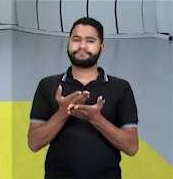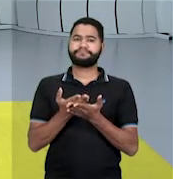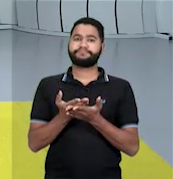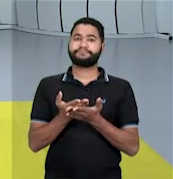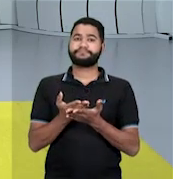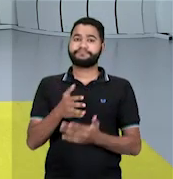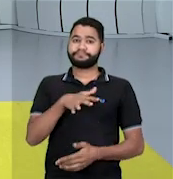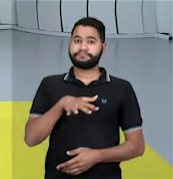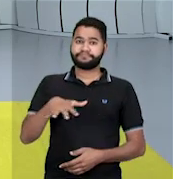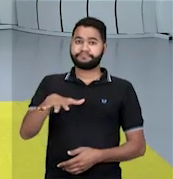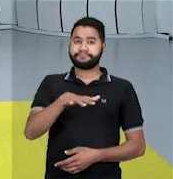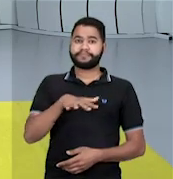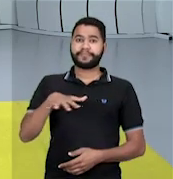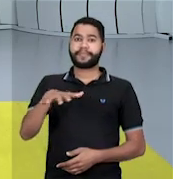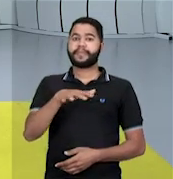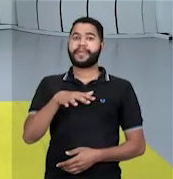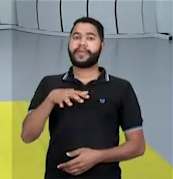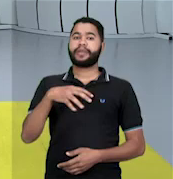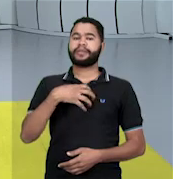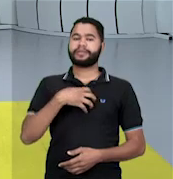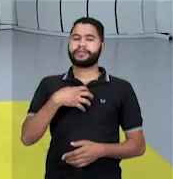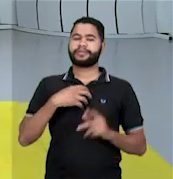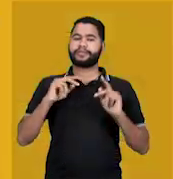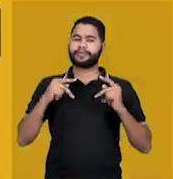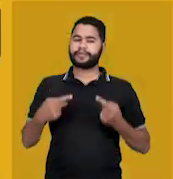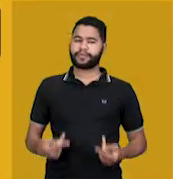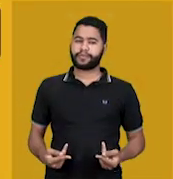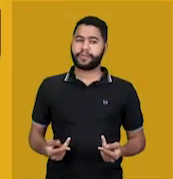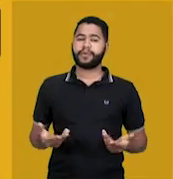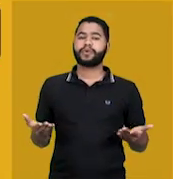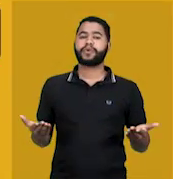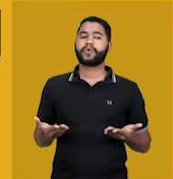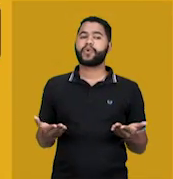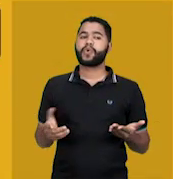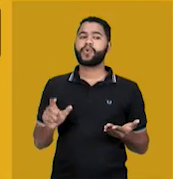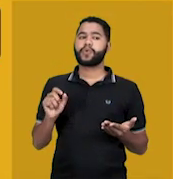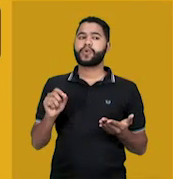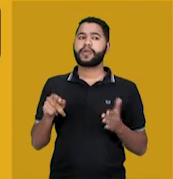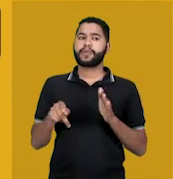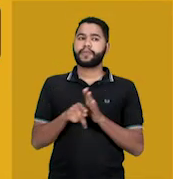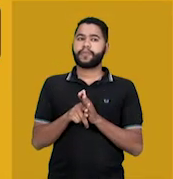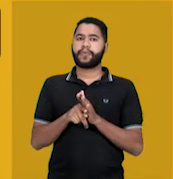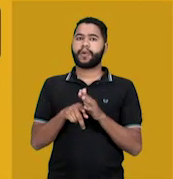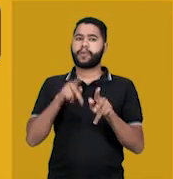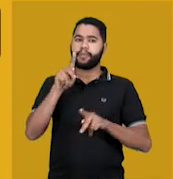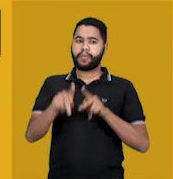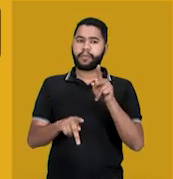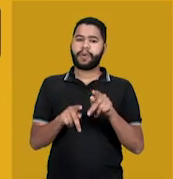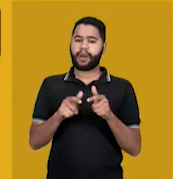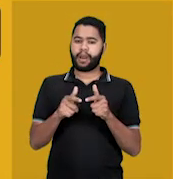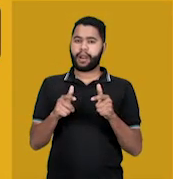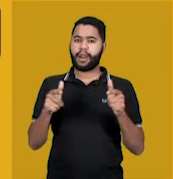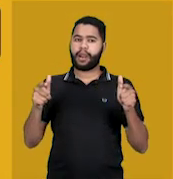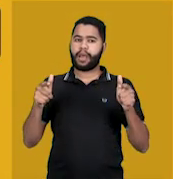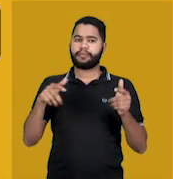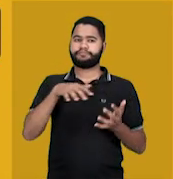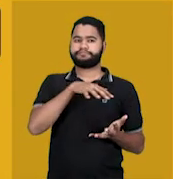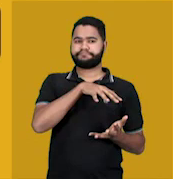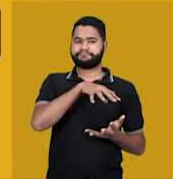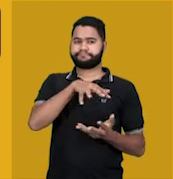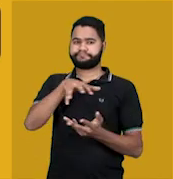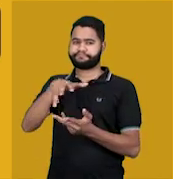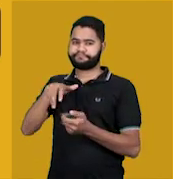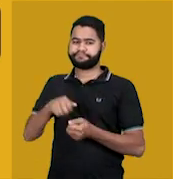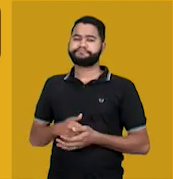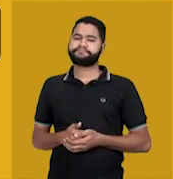atualidade da área de ciências humanas. Hoje nós vamos falar aqui de crescimento populacional mundial. Ou seja,